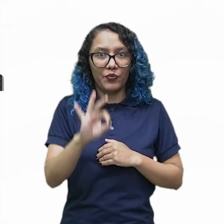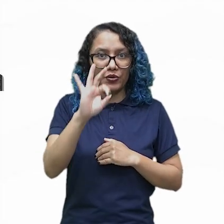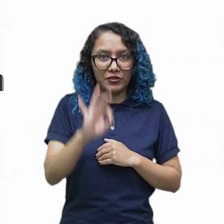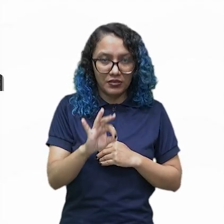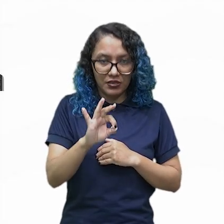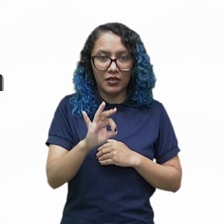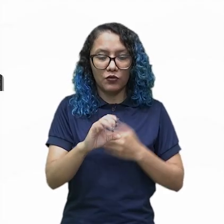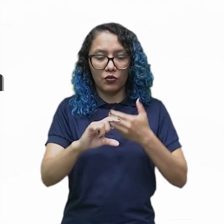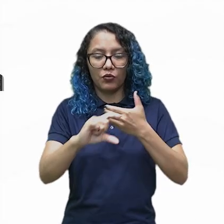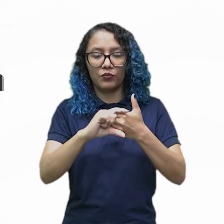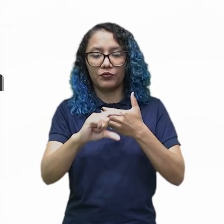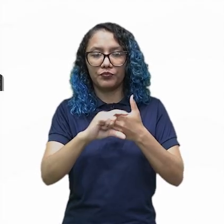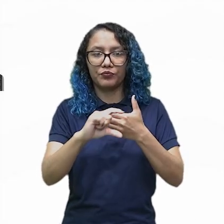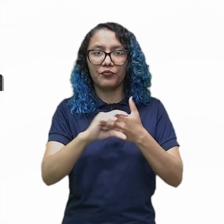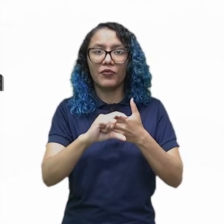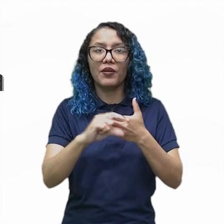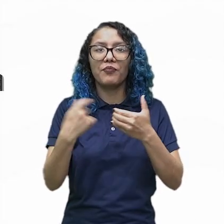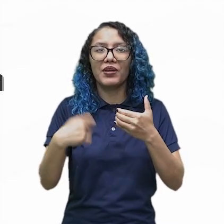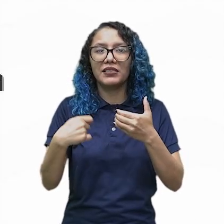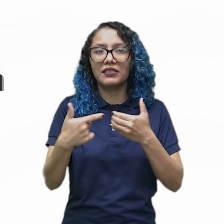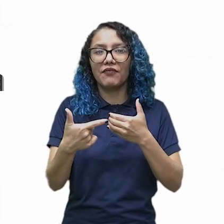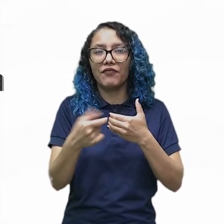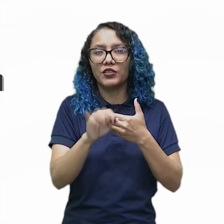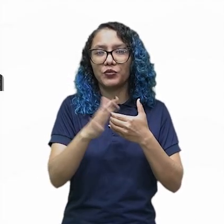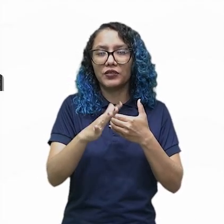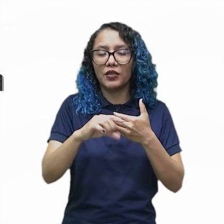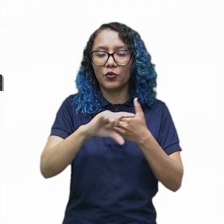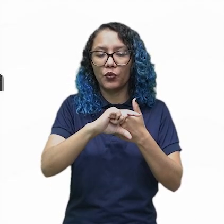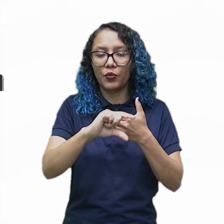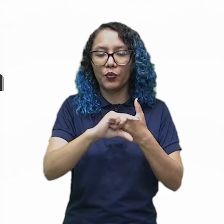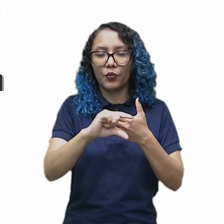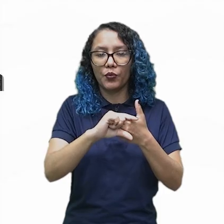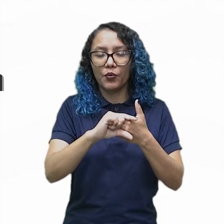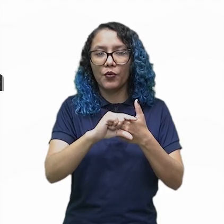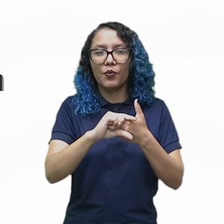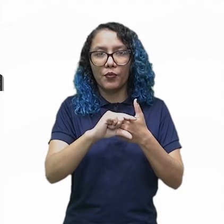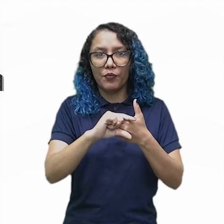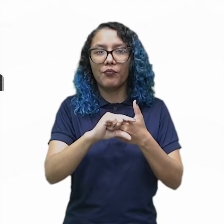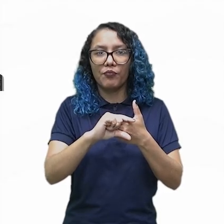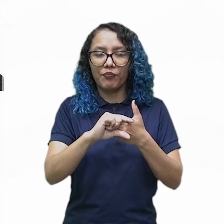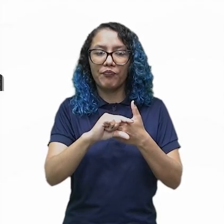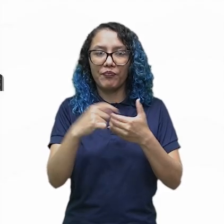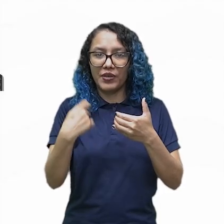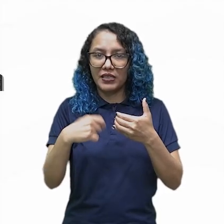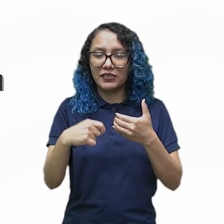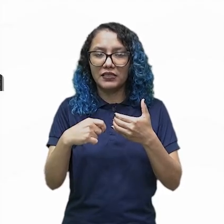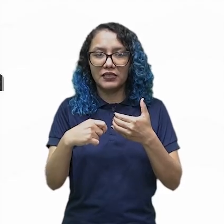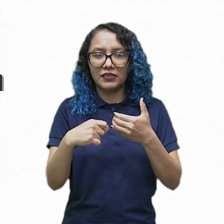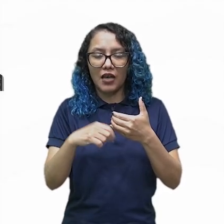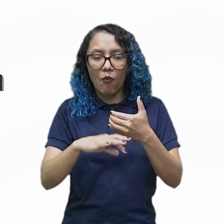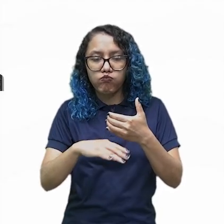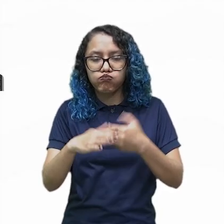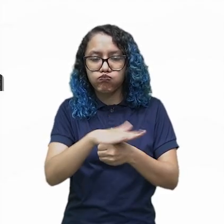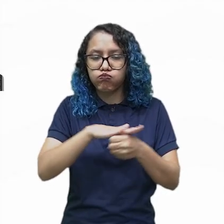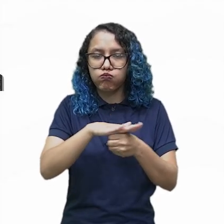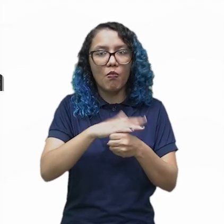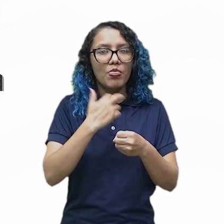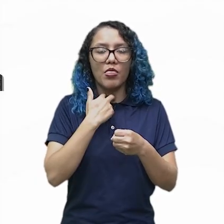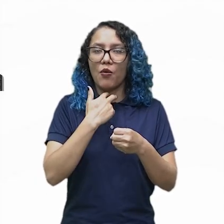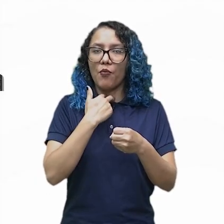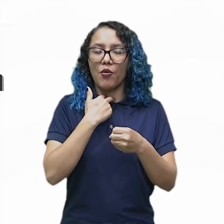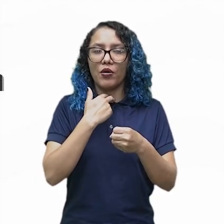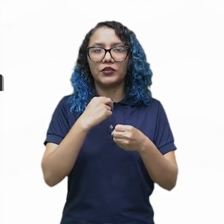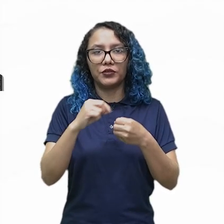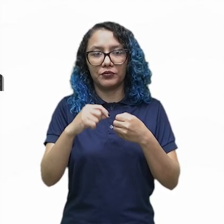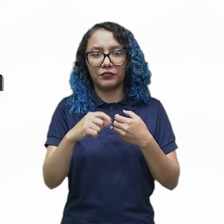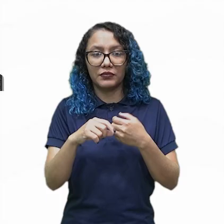ali um espacinho, de 20% mais ou menos, de respiro, para esse reagente, por exemplo, se ele